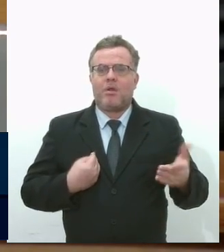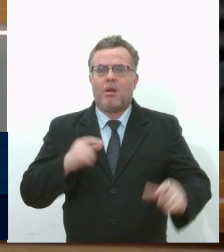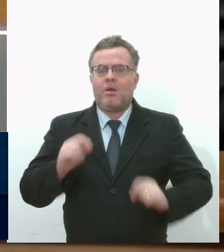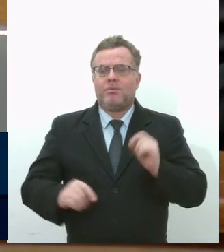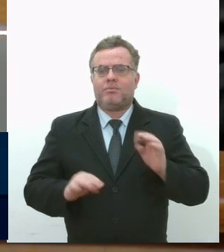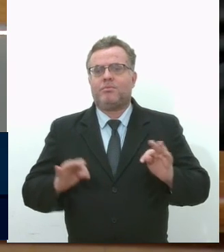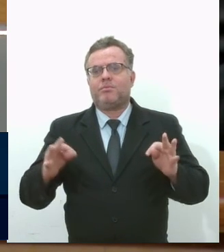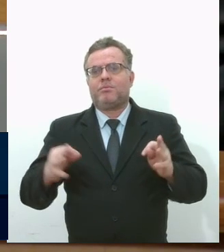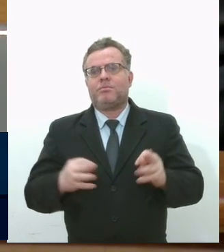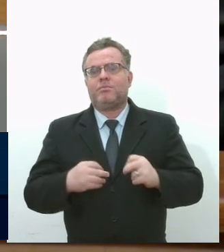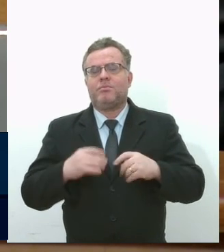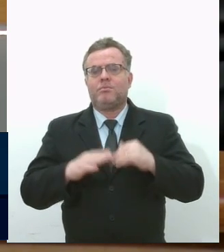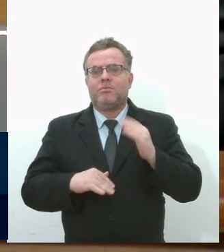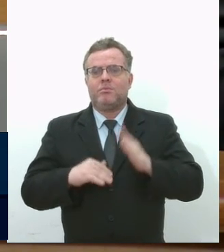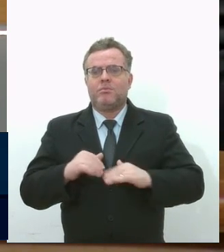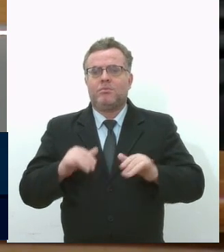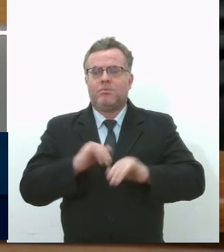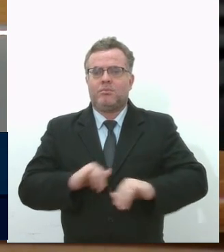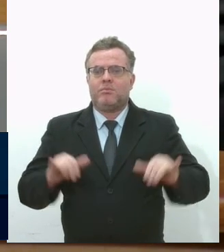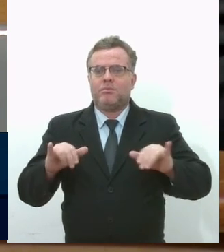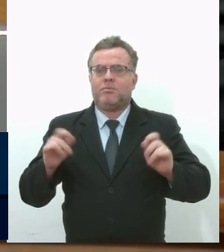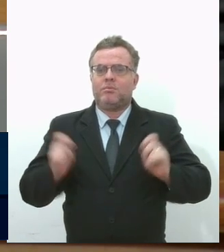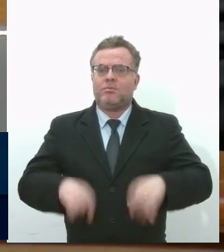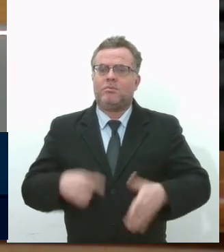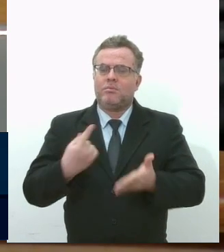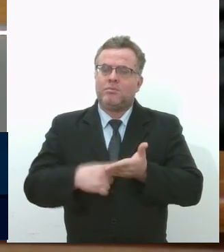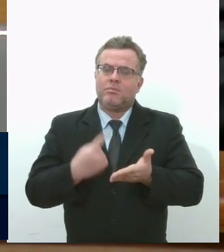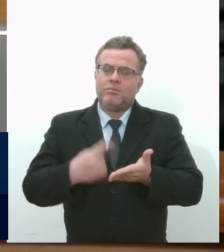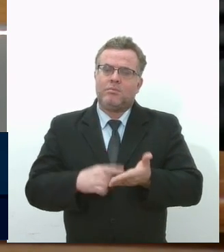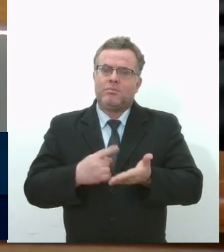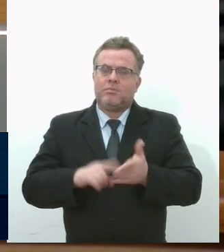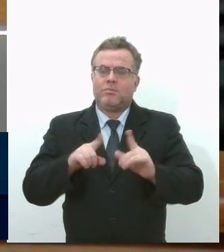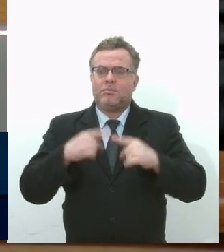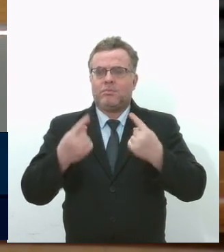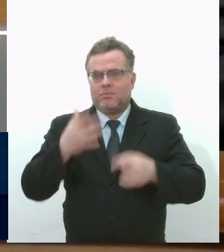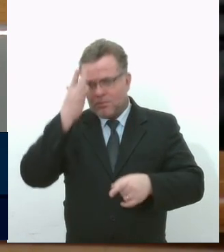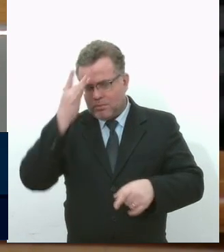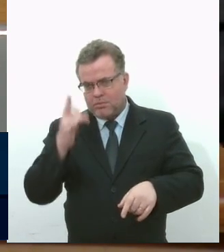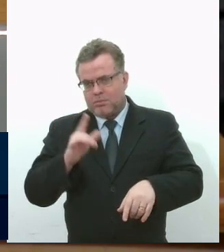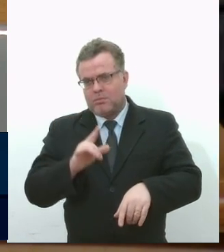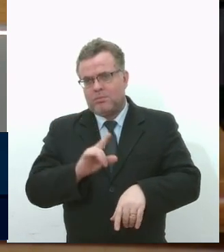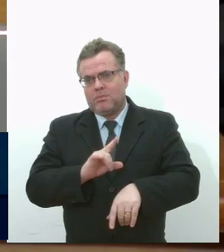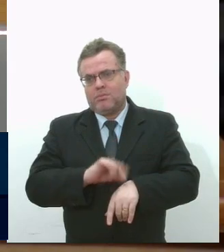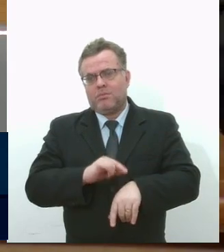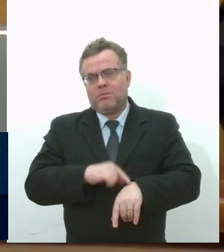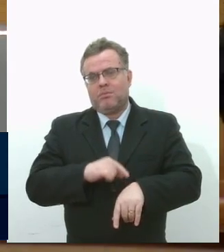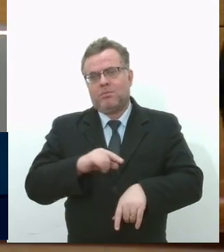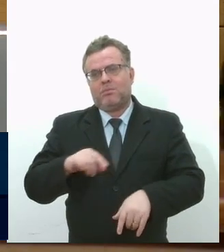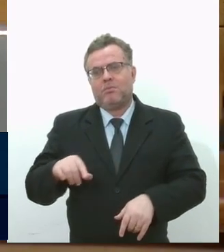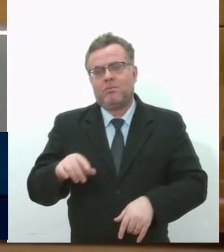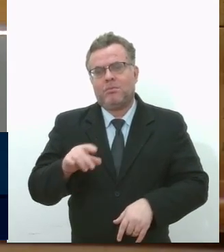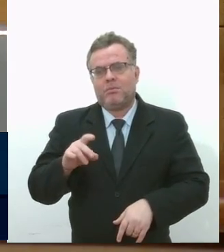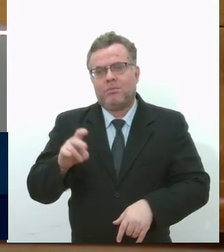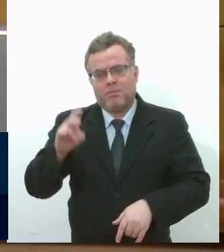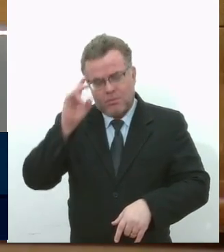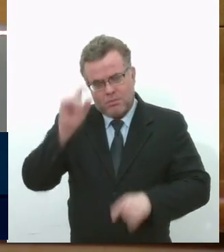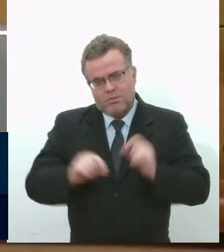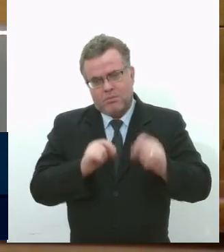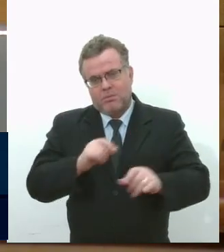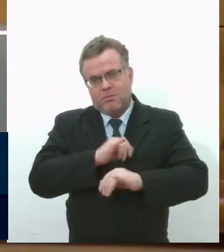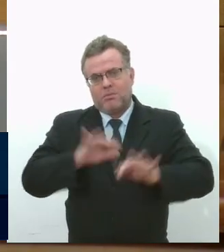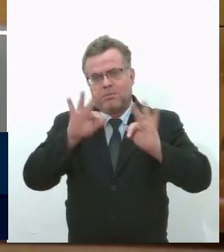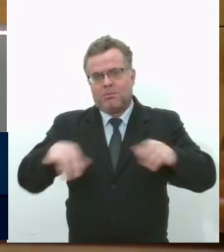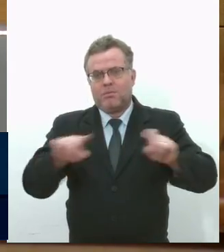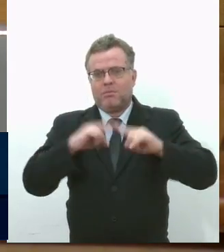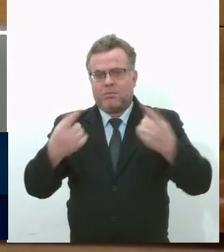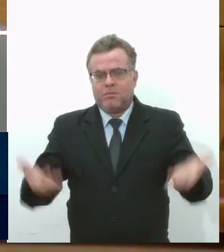das pessoas perto das galerias, ao tempo que convoco a sessão ordinária para amanhã, quinta-feira, 7 de julho, no horário regimental. Declaro a sessão.